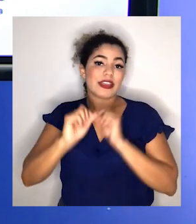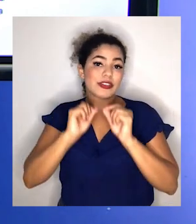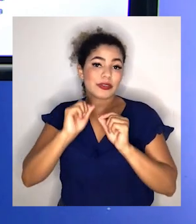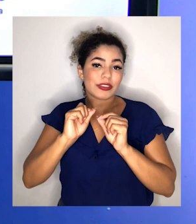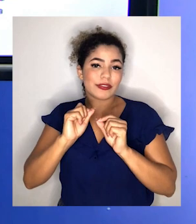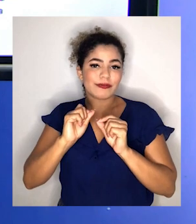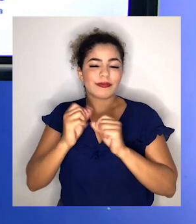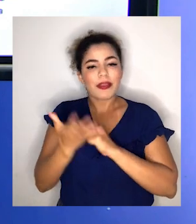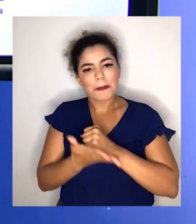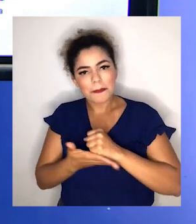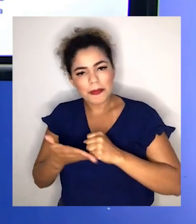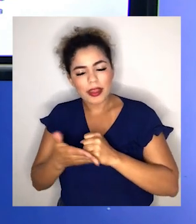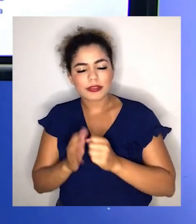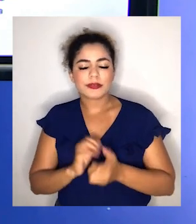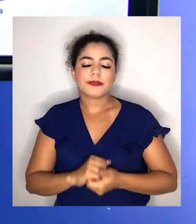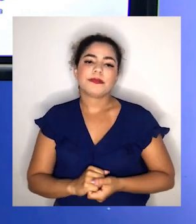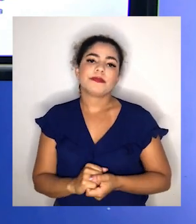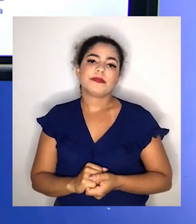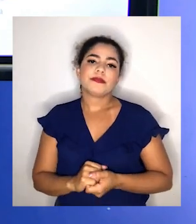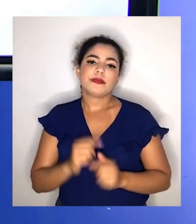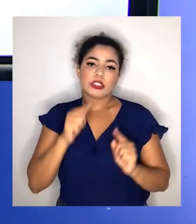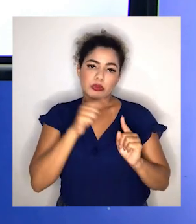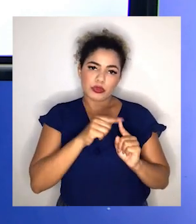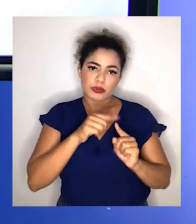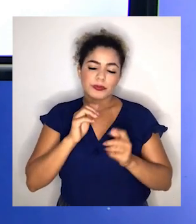é considerado básico.